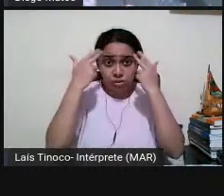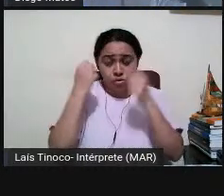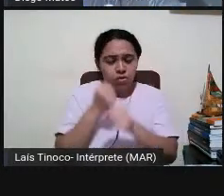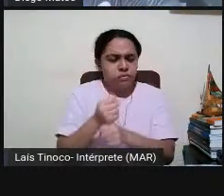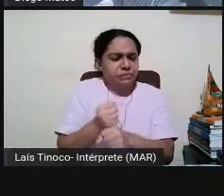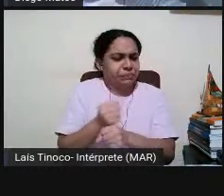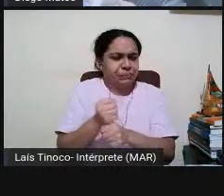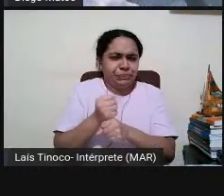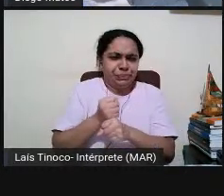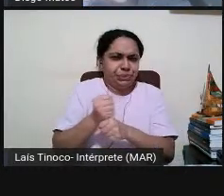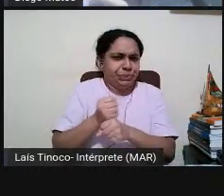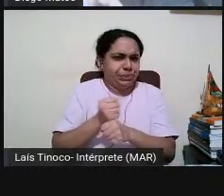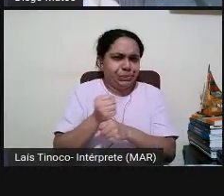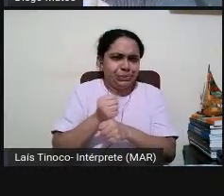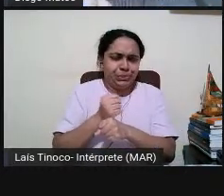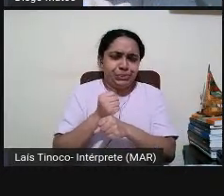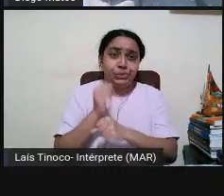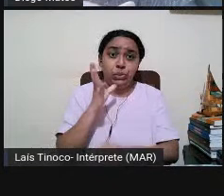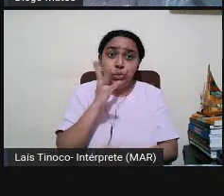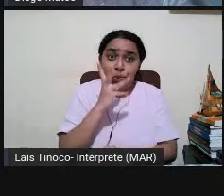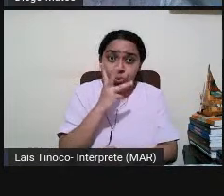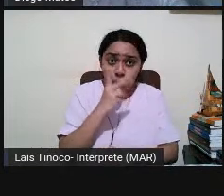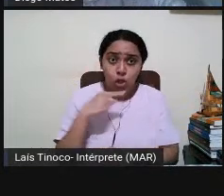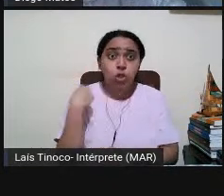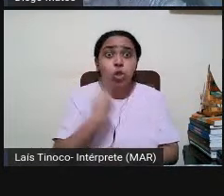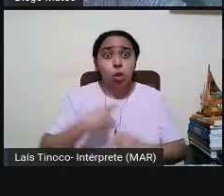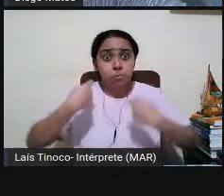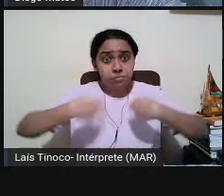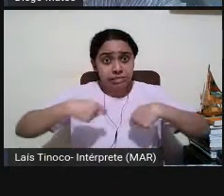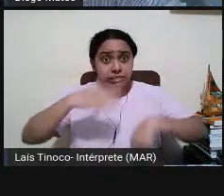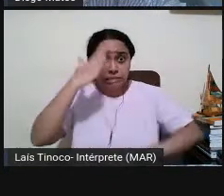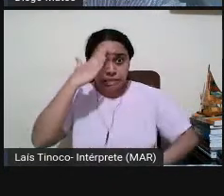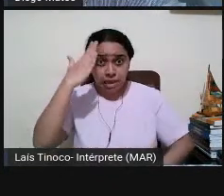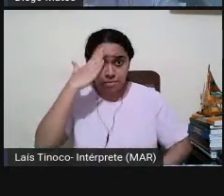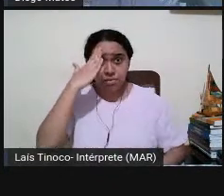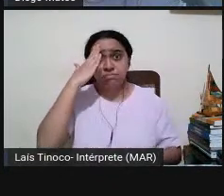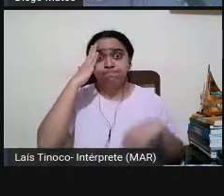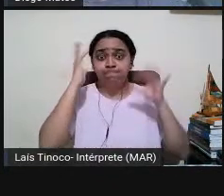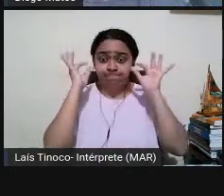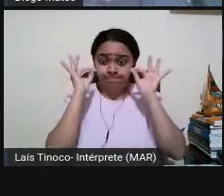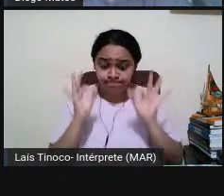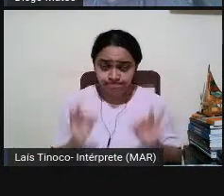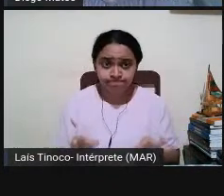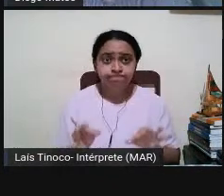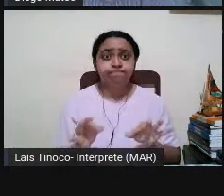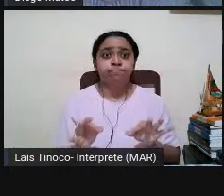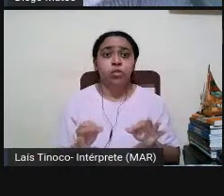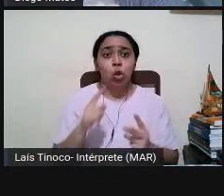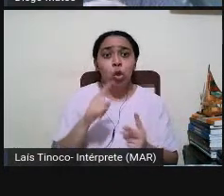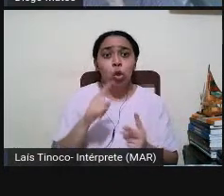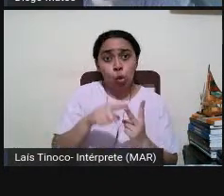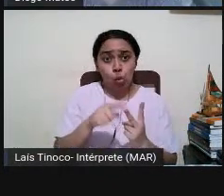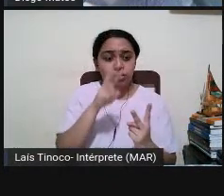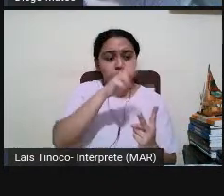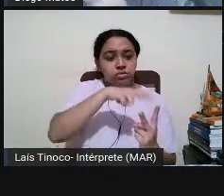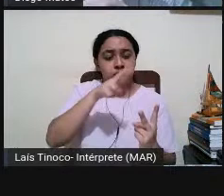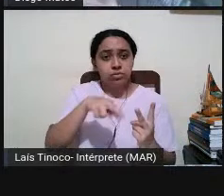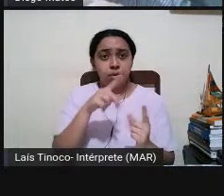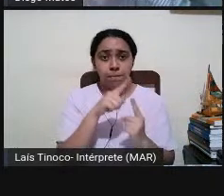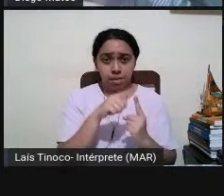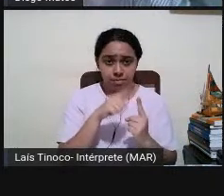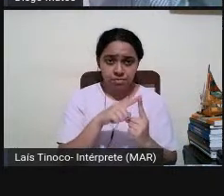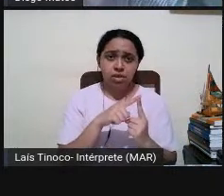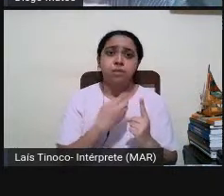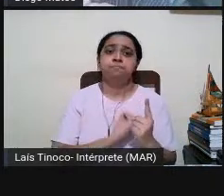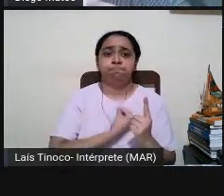de anos então a gente tem que é sabiamente né desse recurso por dois motivos primeiro ele ainda faz